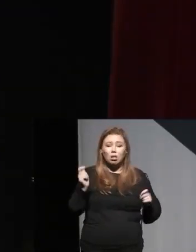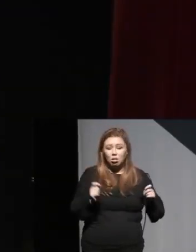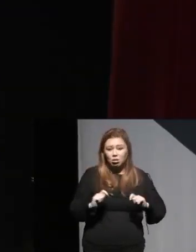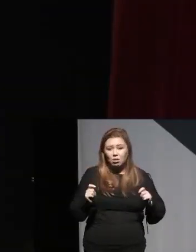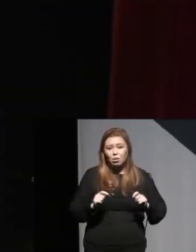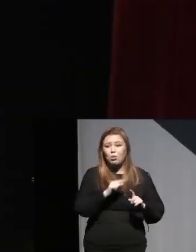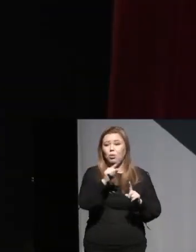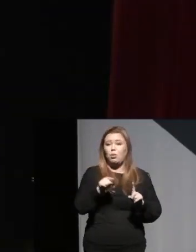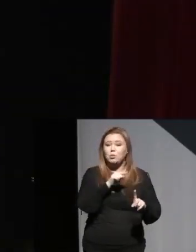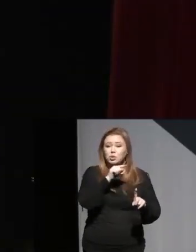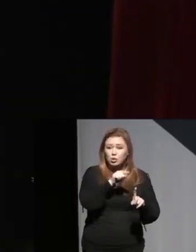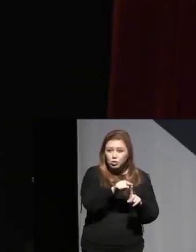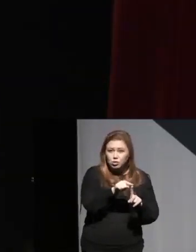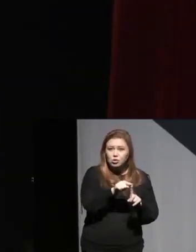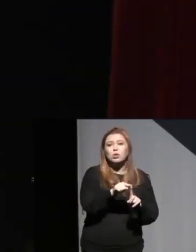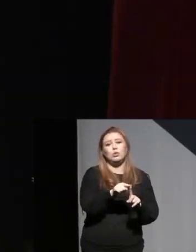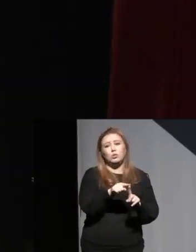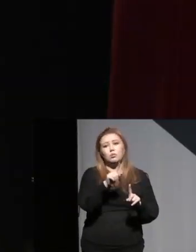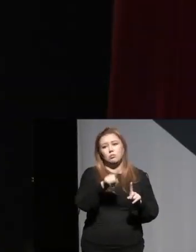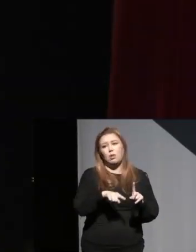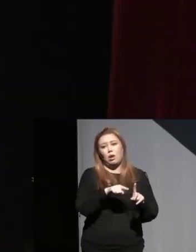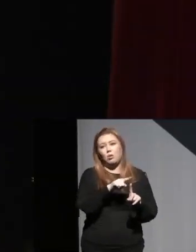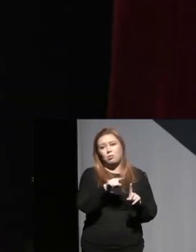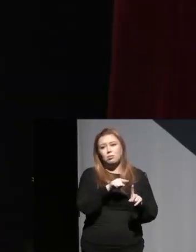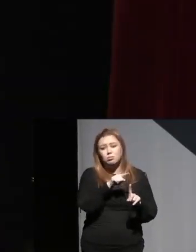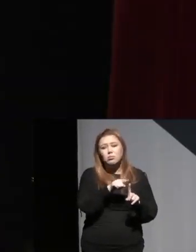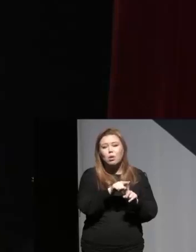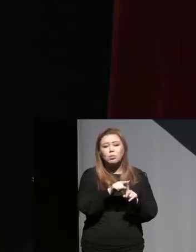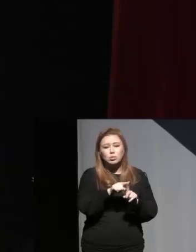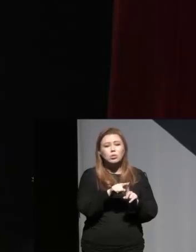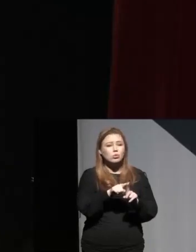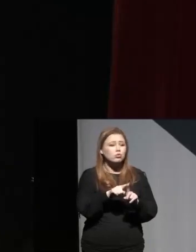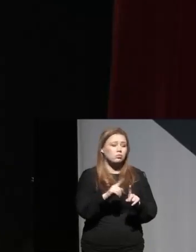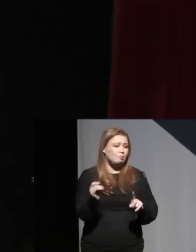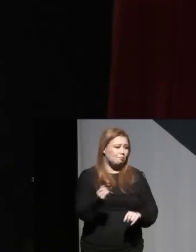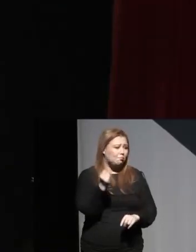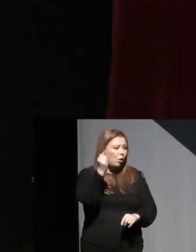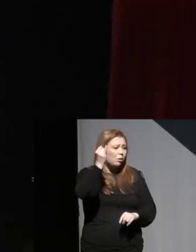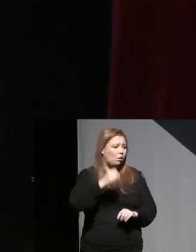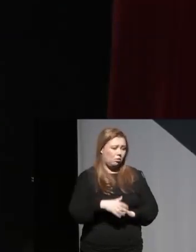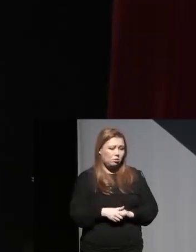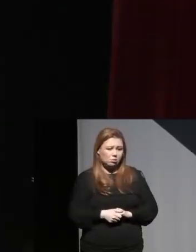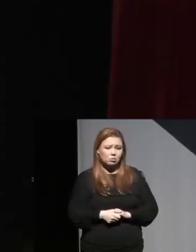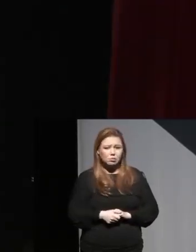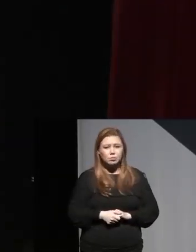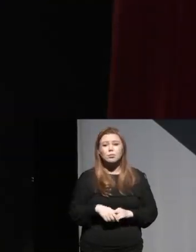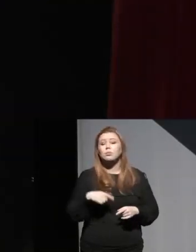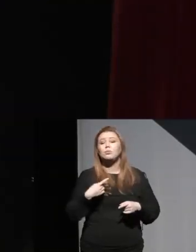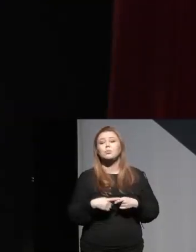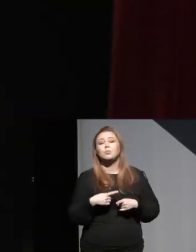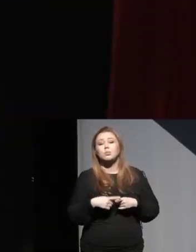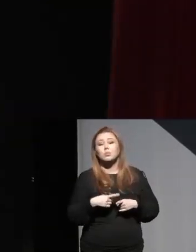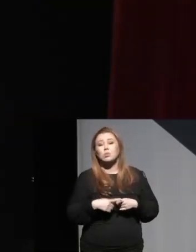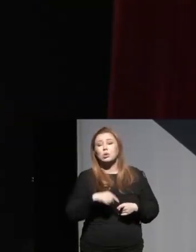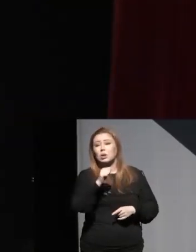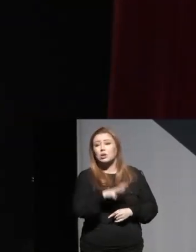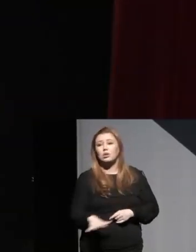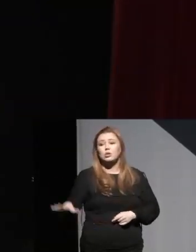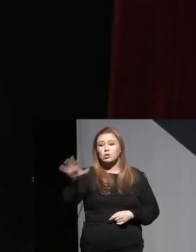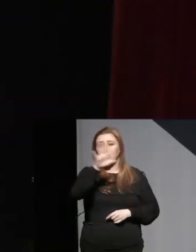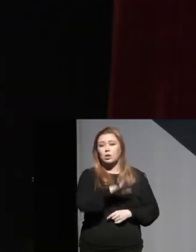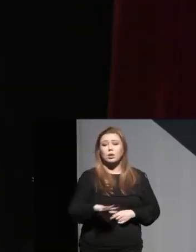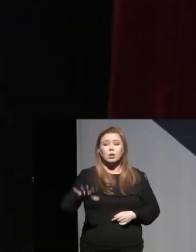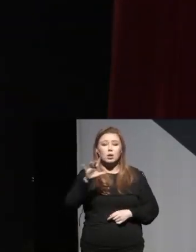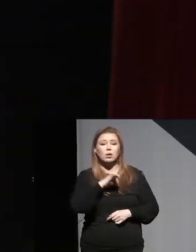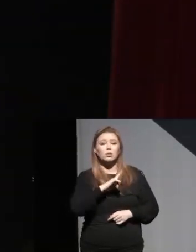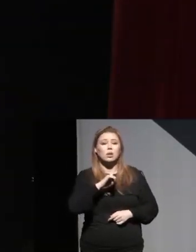o objetivo a ser alcançado é um objetivo, sim, de grande valor. Isso porque, de maneira geral,